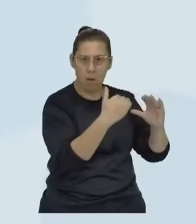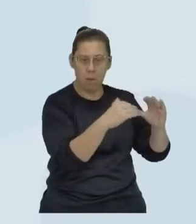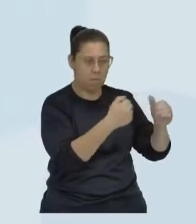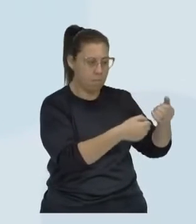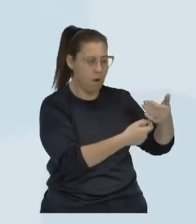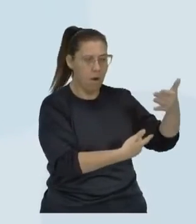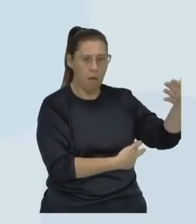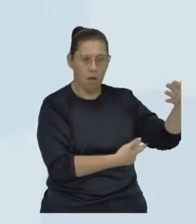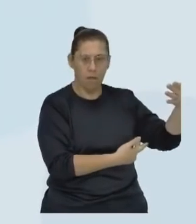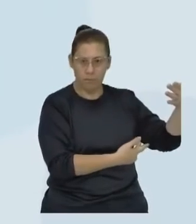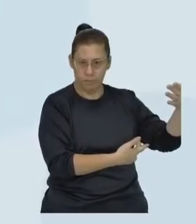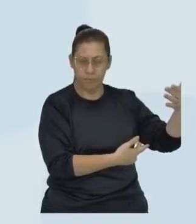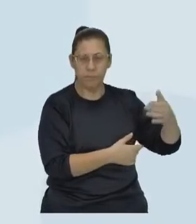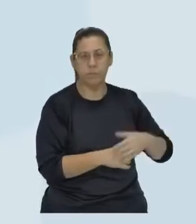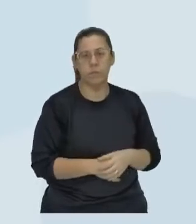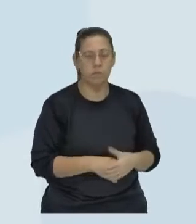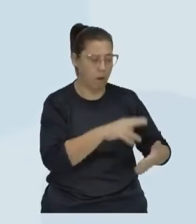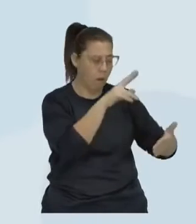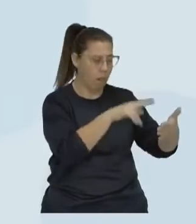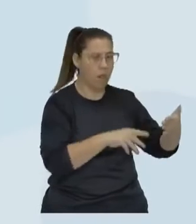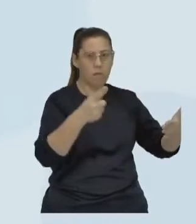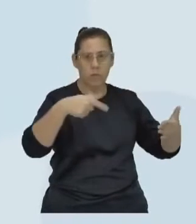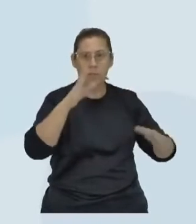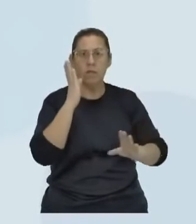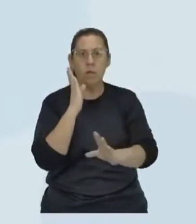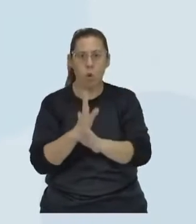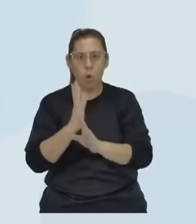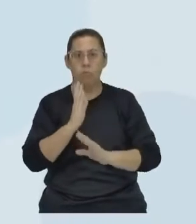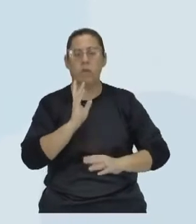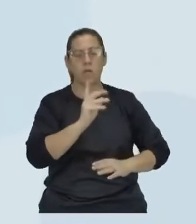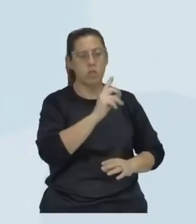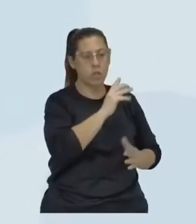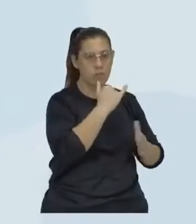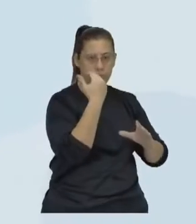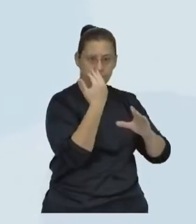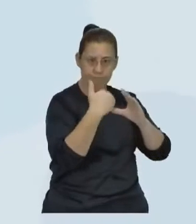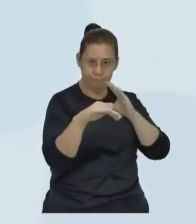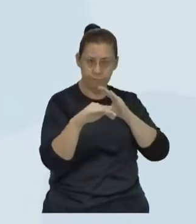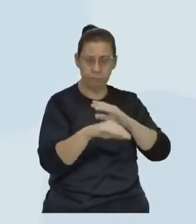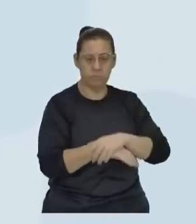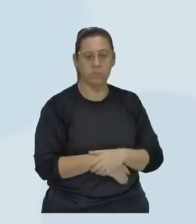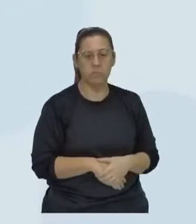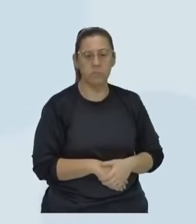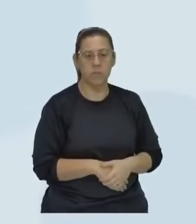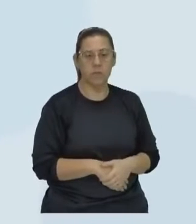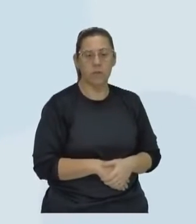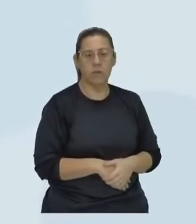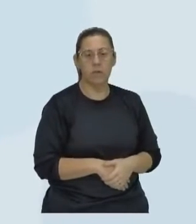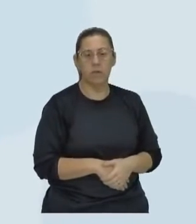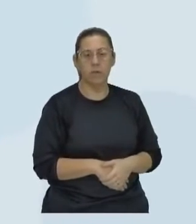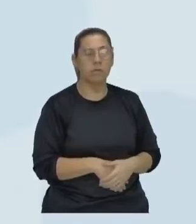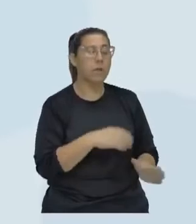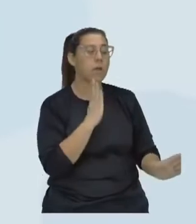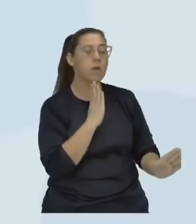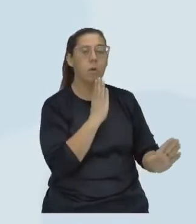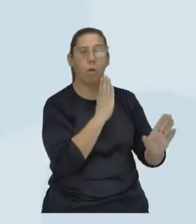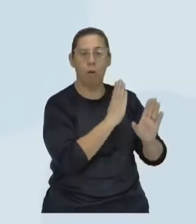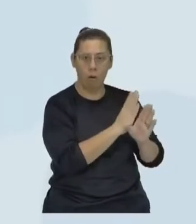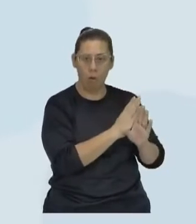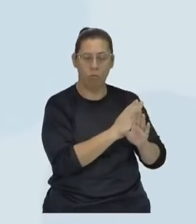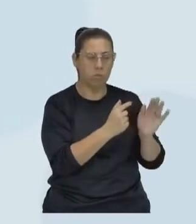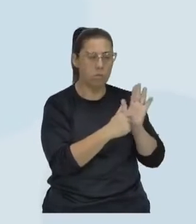falando para mim, tá? Eu vou ler uma vez e vocês já identificam, já falei para a Elaine. Então, olha só, no trecho abaixo, identifique